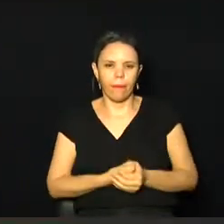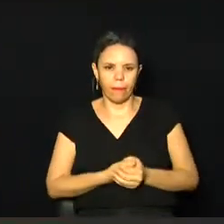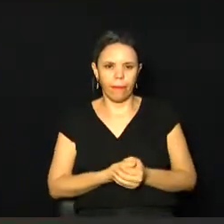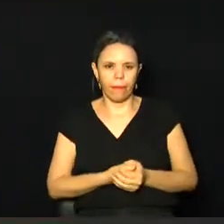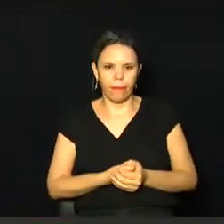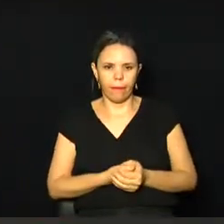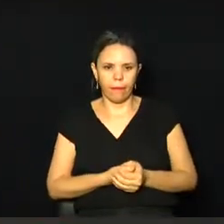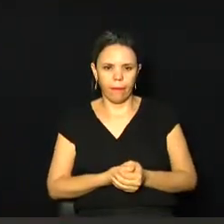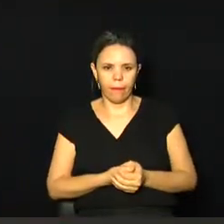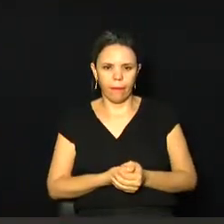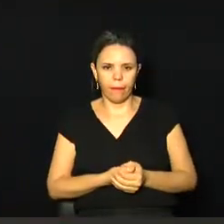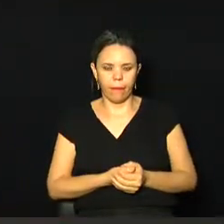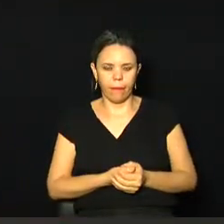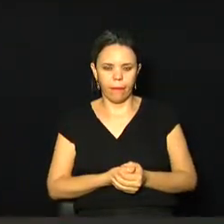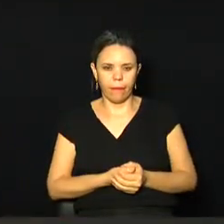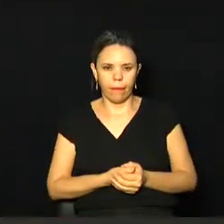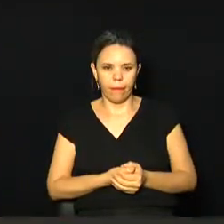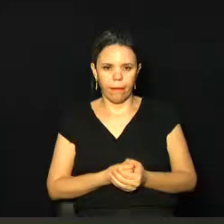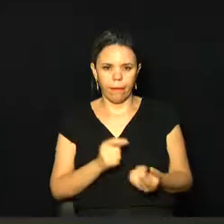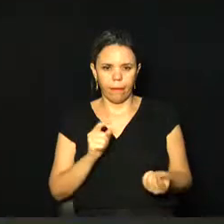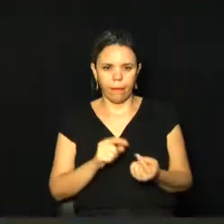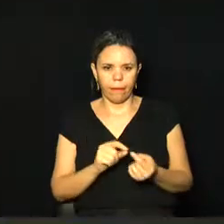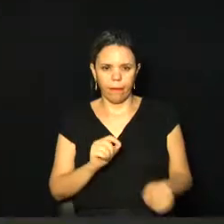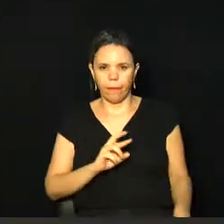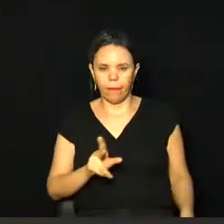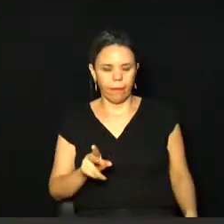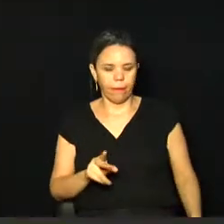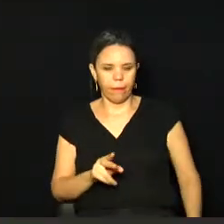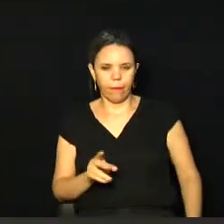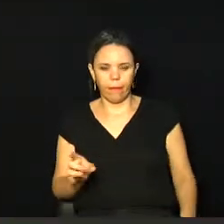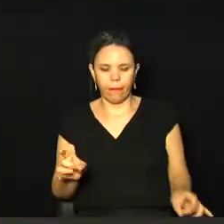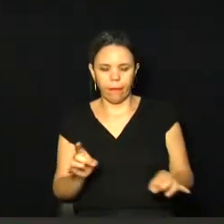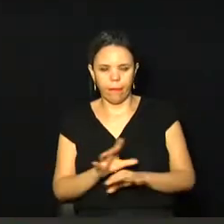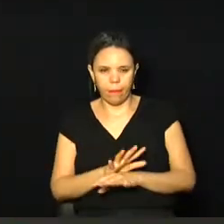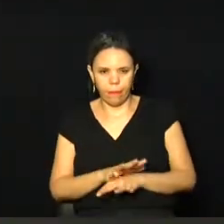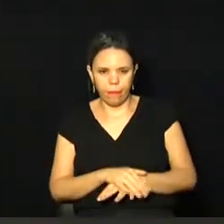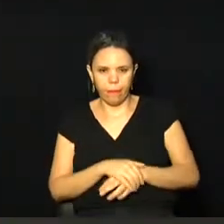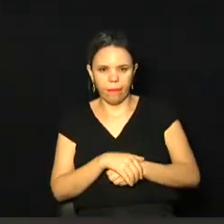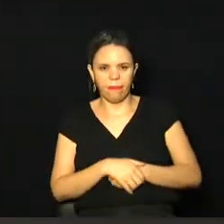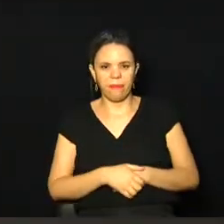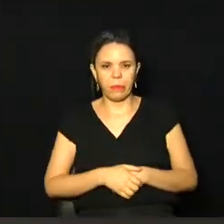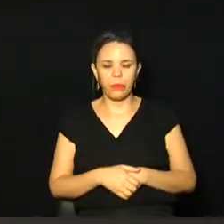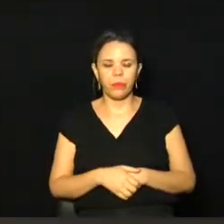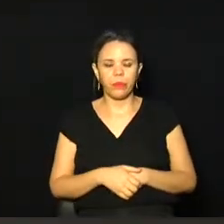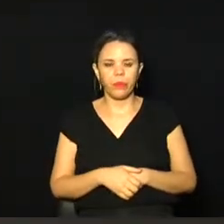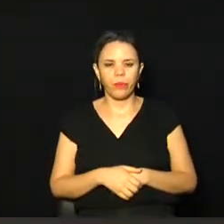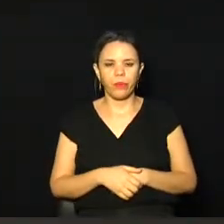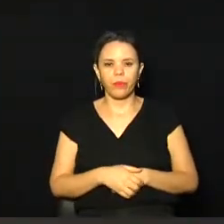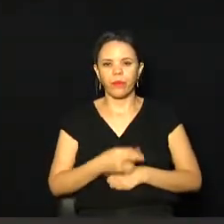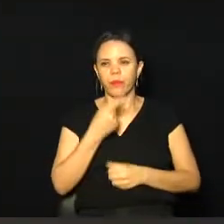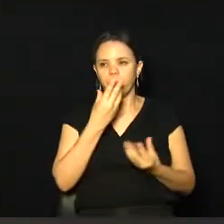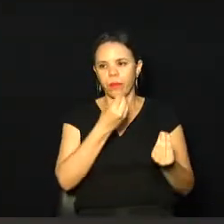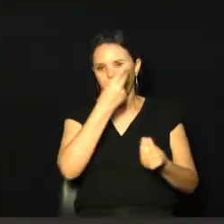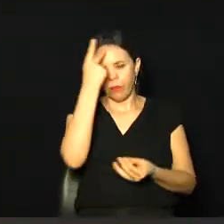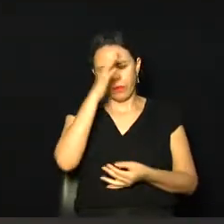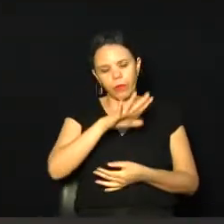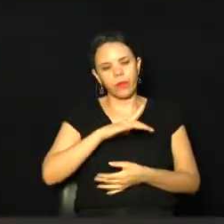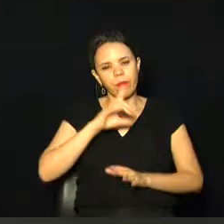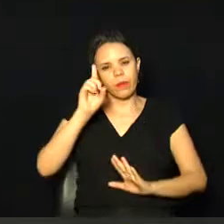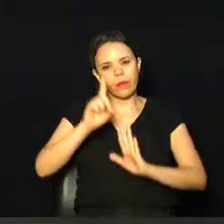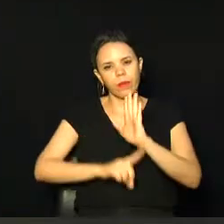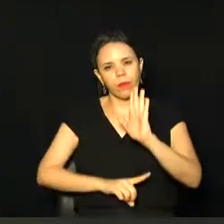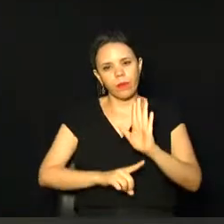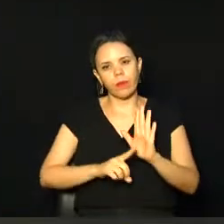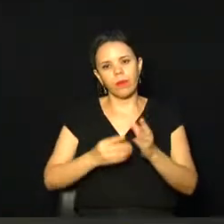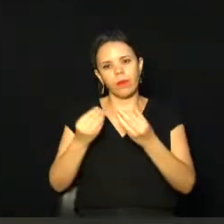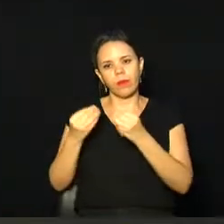um ponto de chegada e não um ponto de partida. Ressalta que muitas pessoas têm esse direito